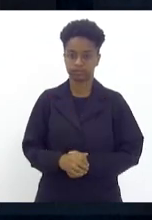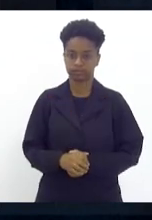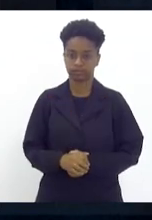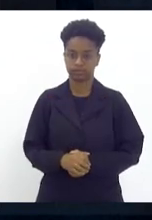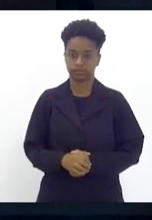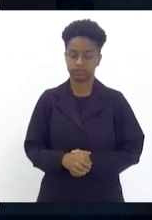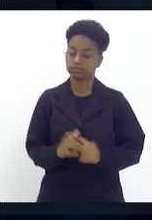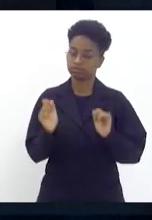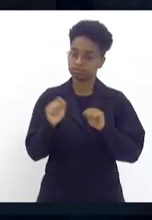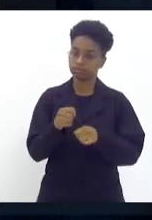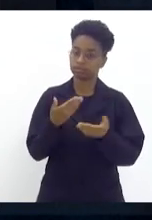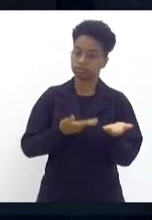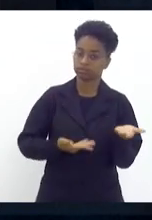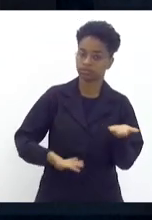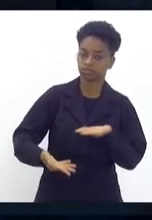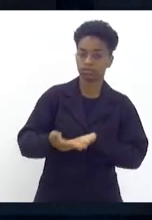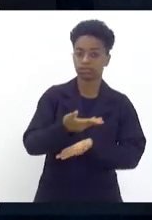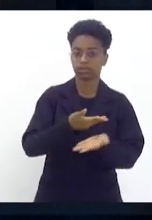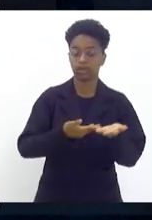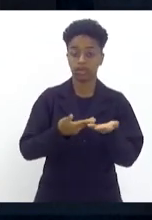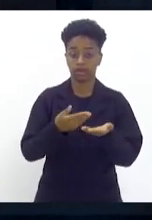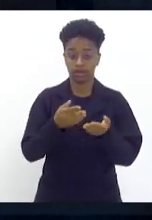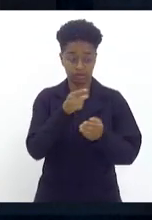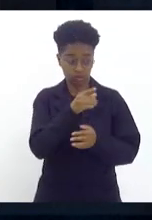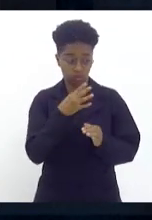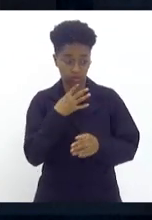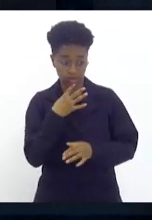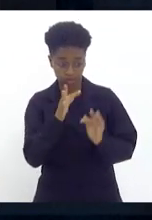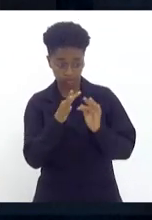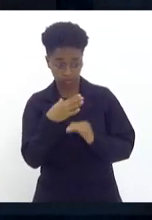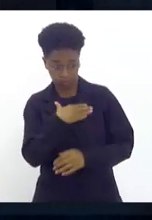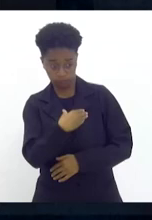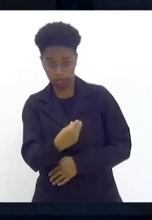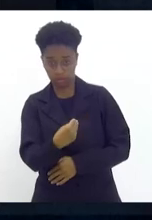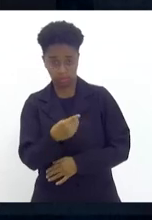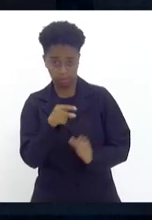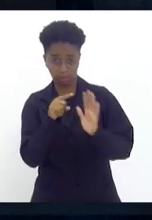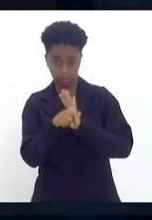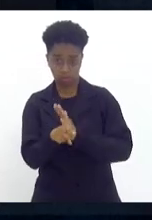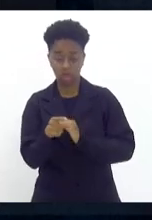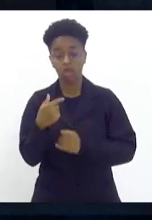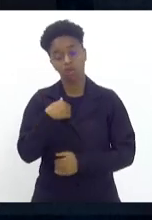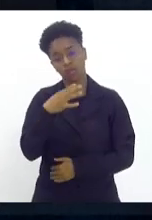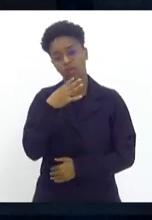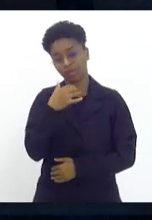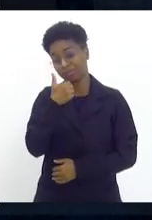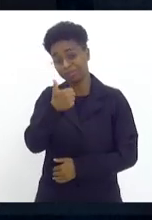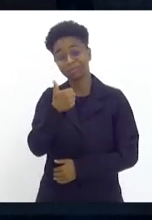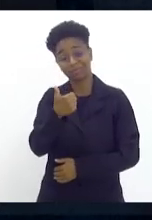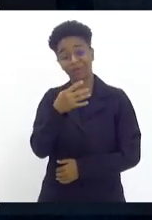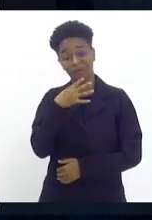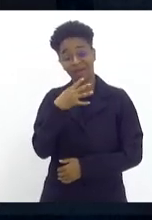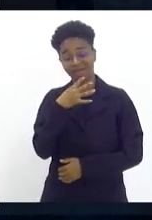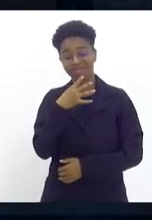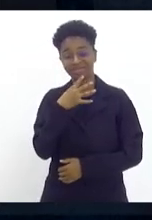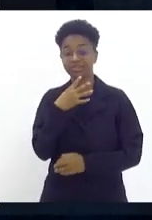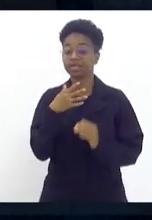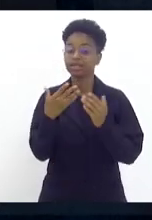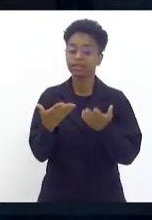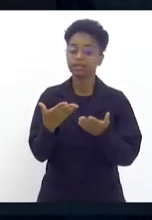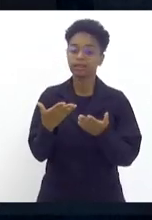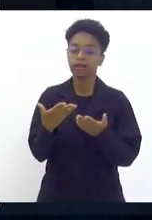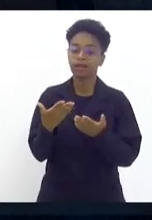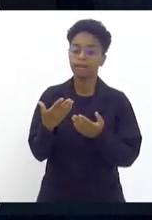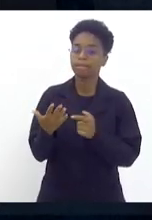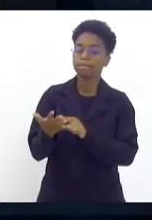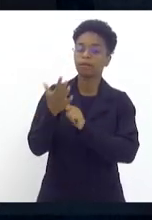essa intermediação. Família, você conhece o seu filho? Olha, eu conheço. Ai, que bom que você conhece. Então, me dá o